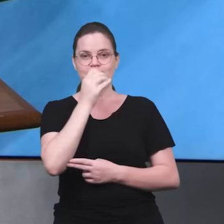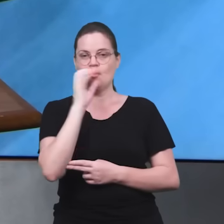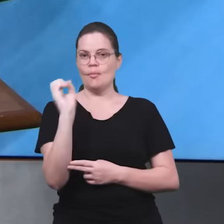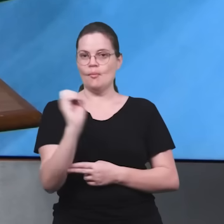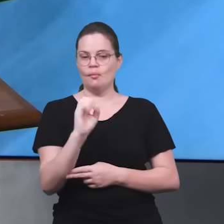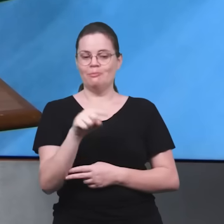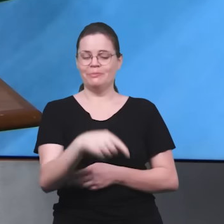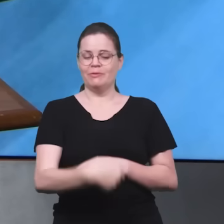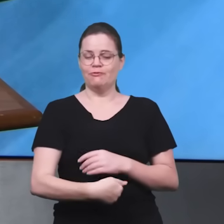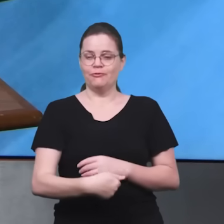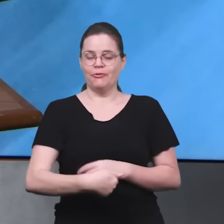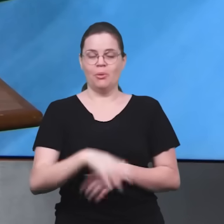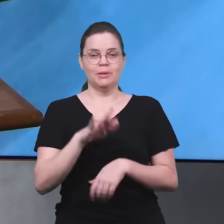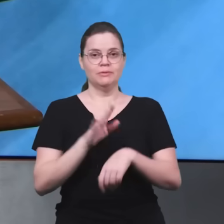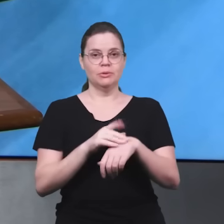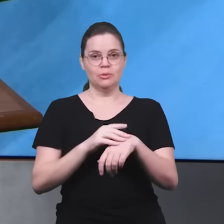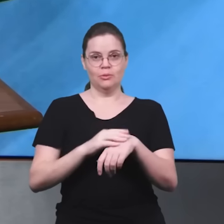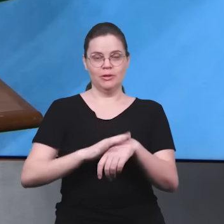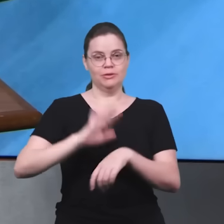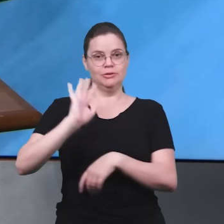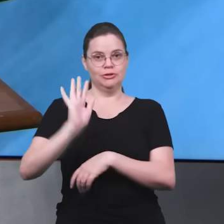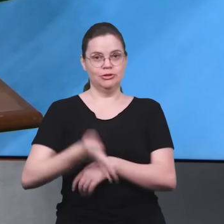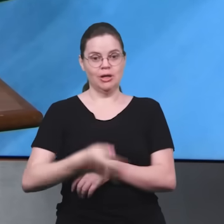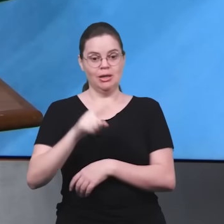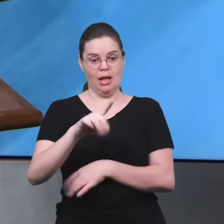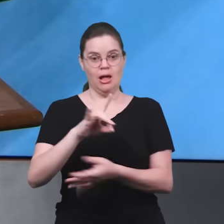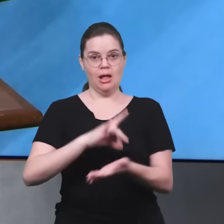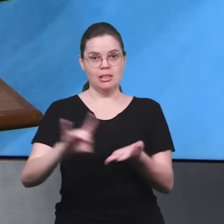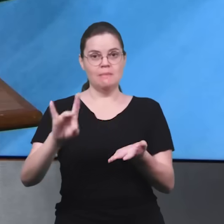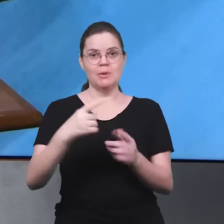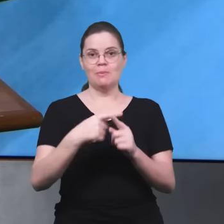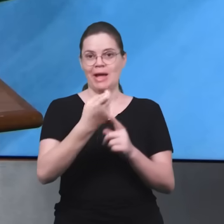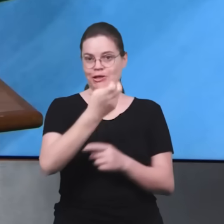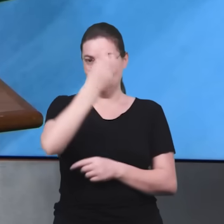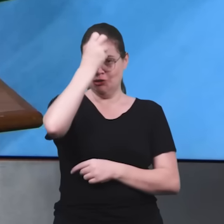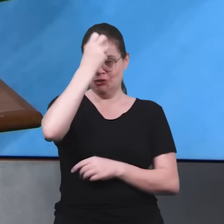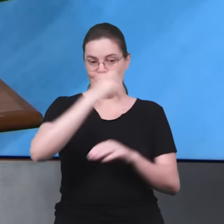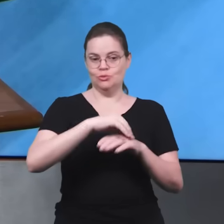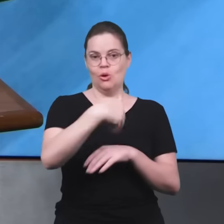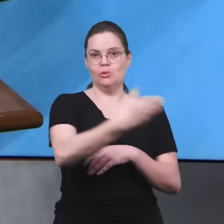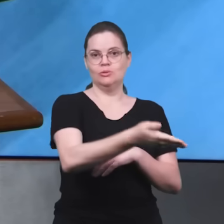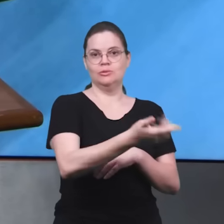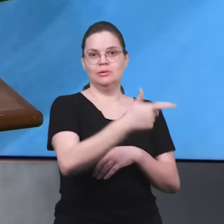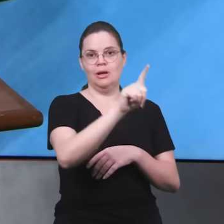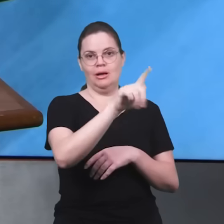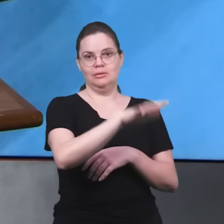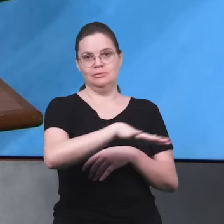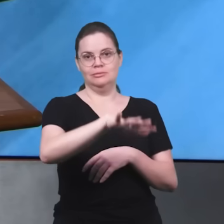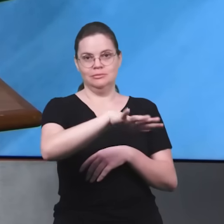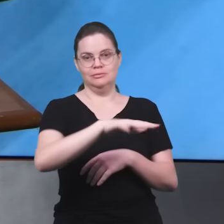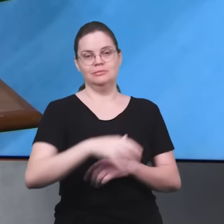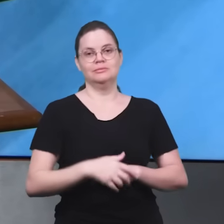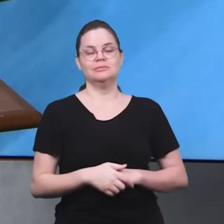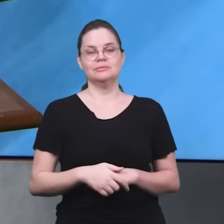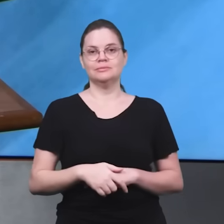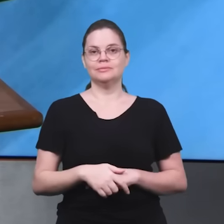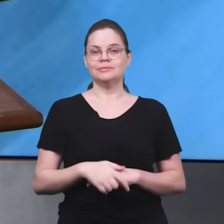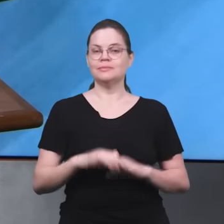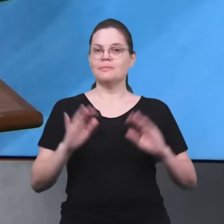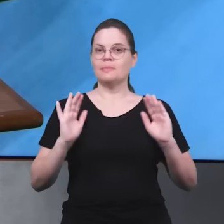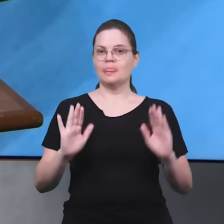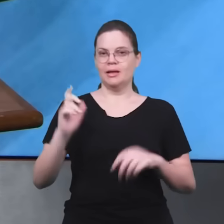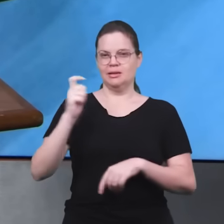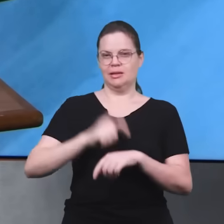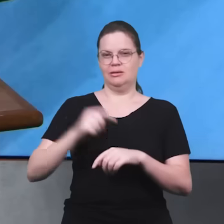faminto, doente e era inimigo. Estava do outro lado do campo de batalha. Mas quando